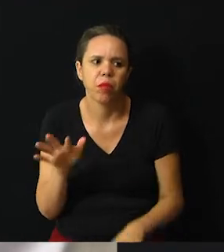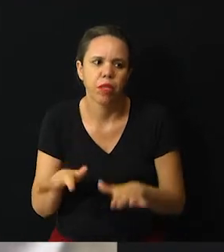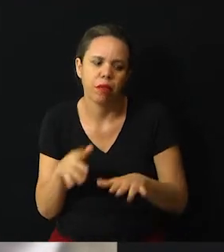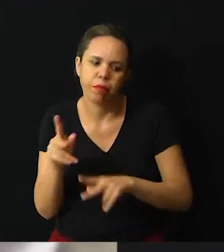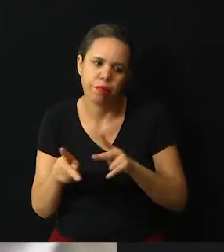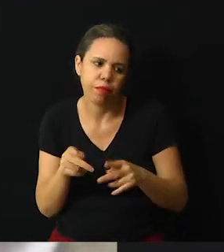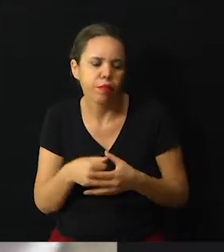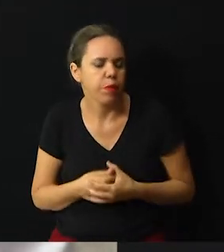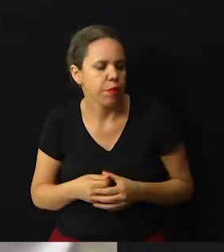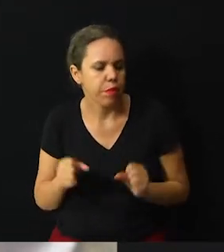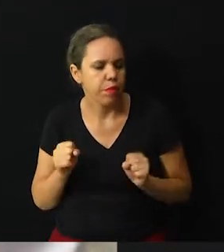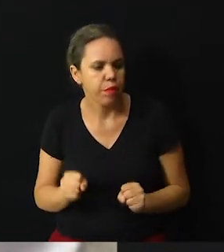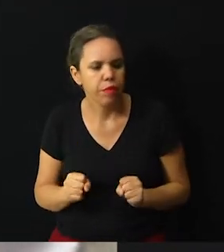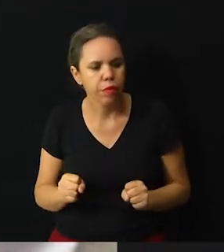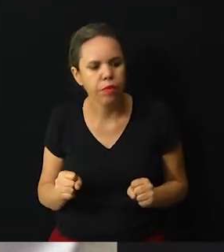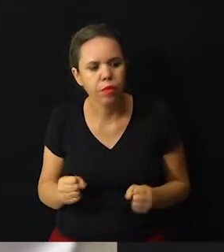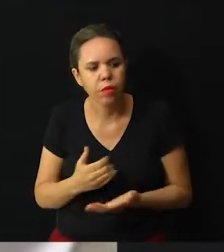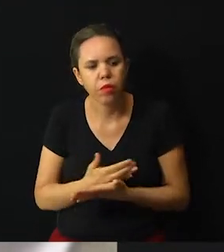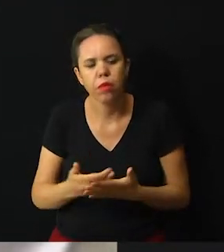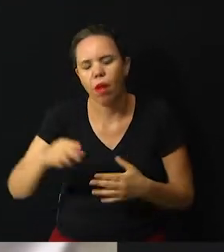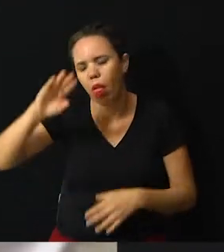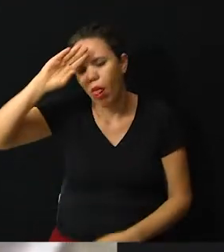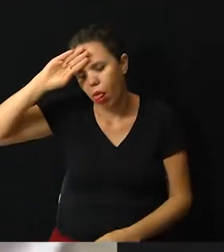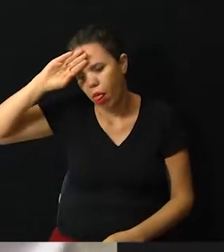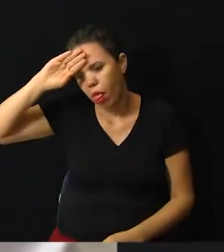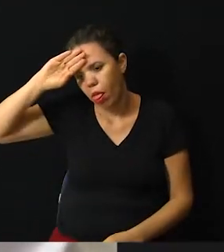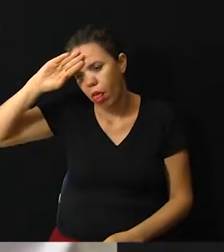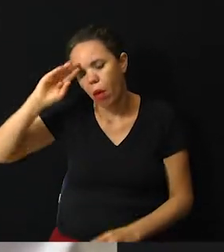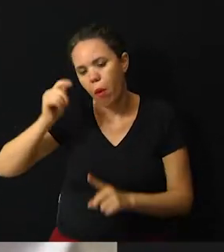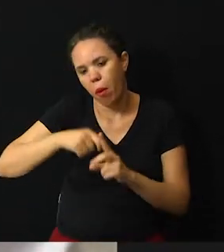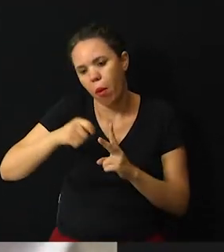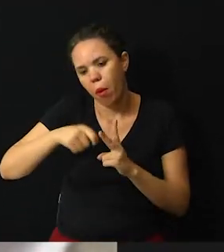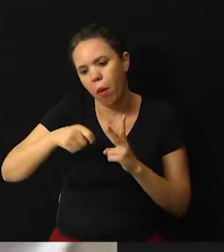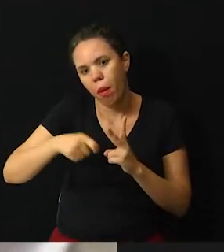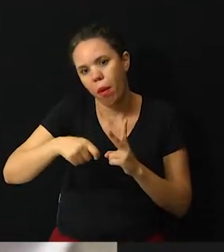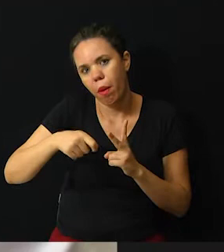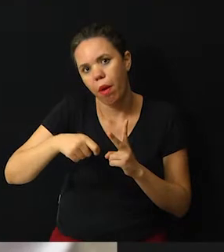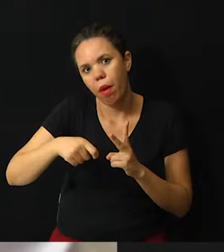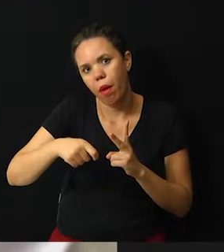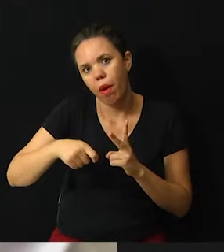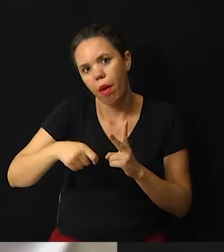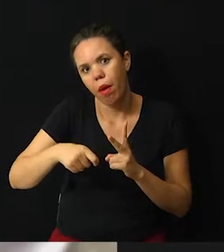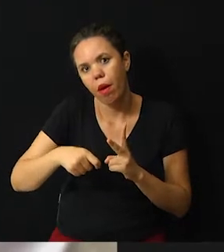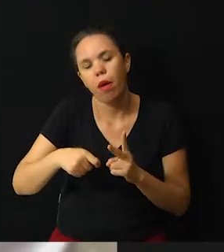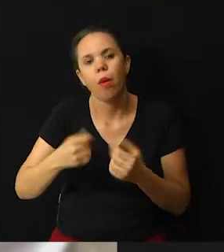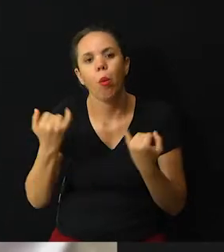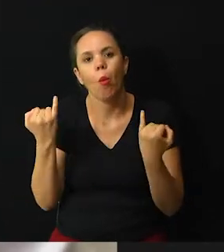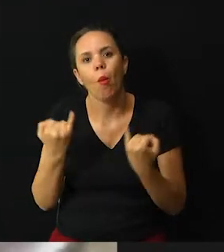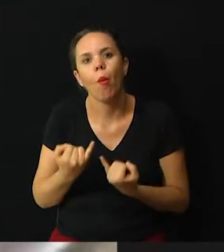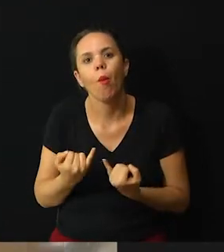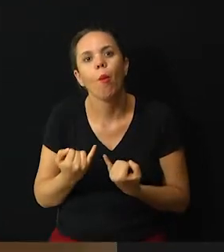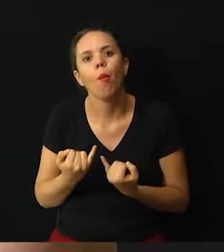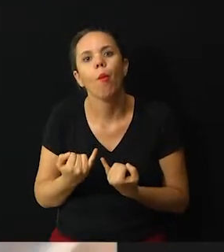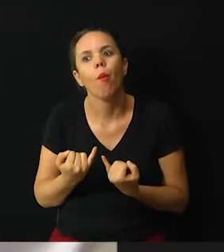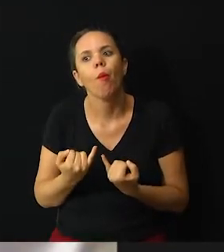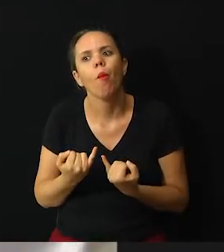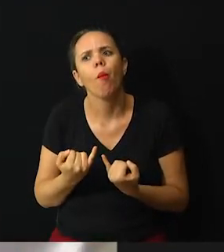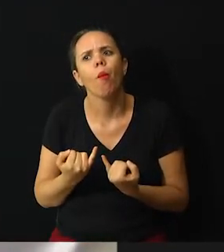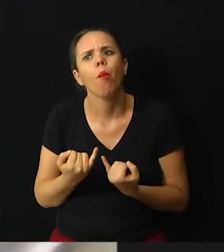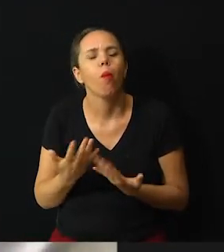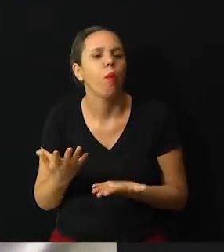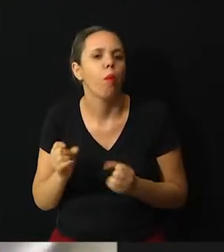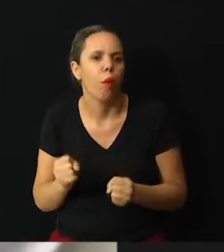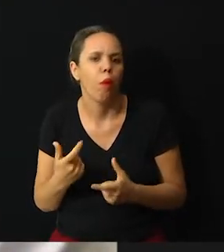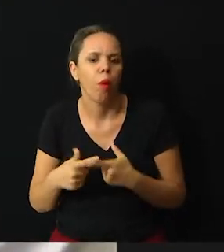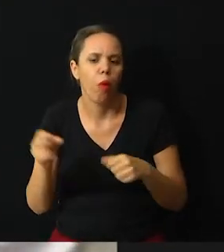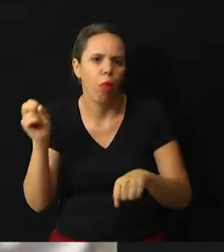Muitas vezes o paciente ele pode começar com um síndrome febril e ficar um mês, 2 meses com febre, com emagrecimento, daí chama-se febre de origem obscura.